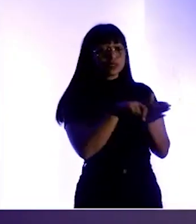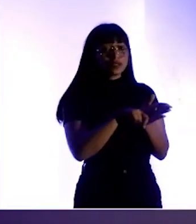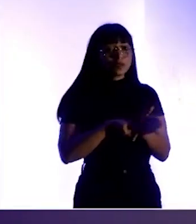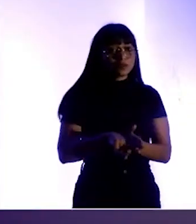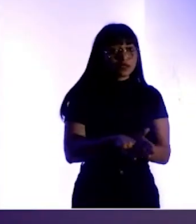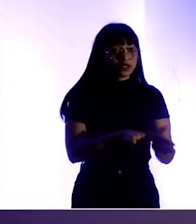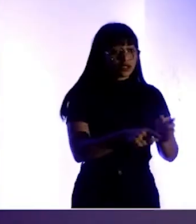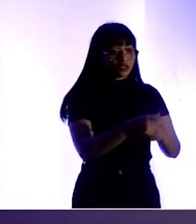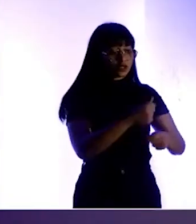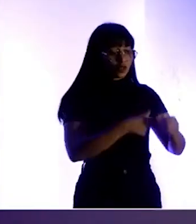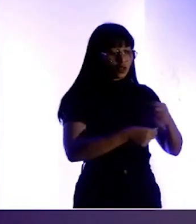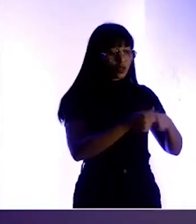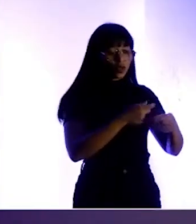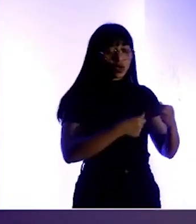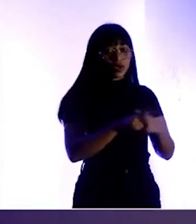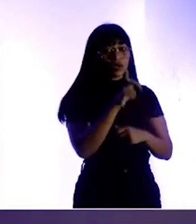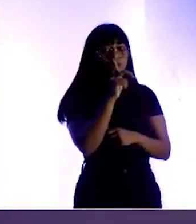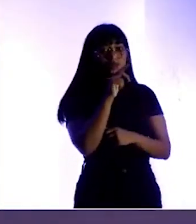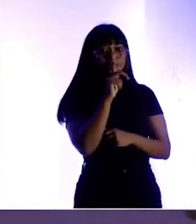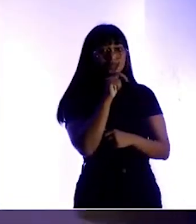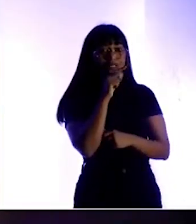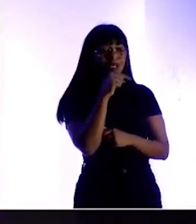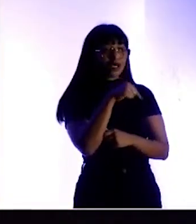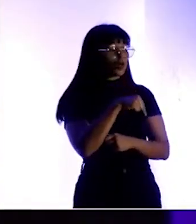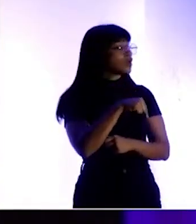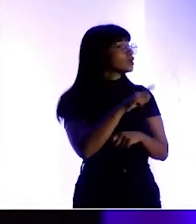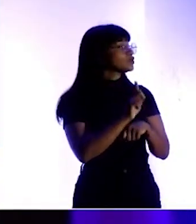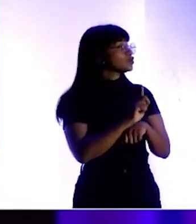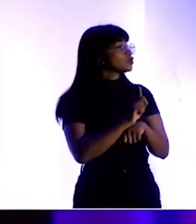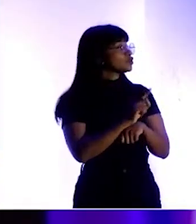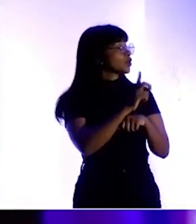gestão da água no Brasil. Bem-vindo, Saulo.